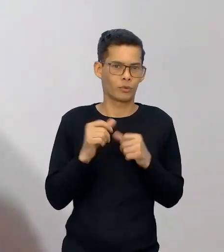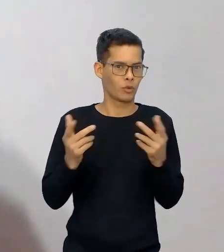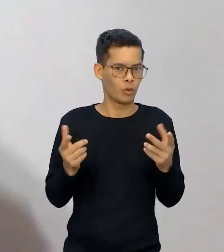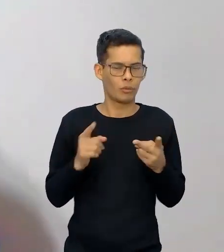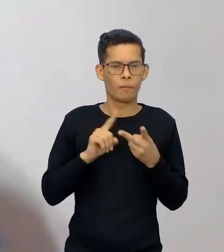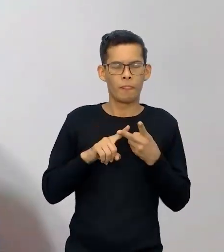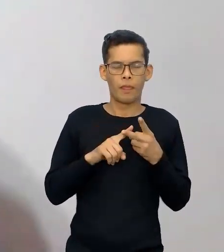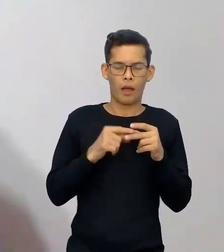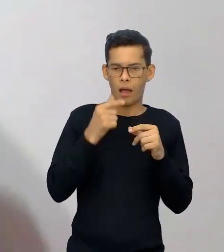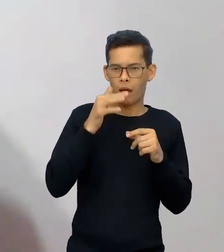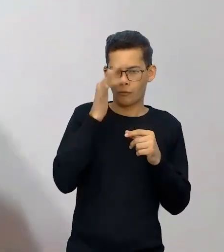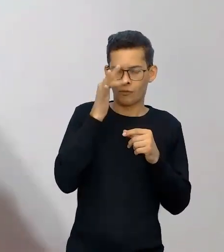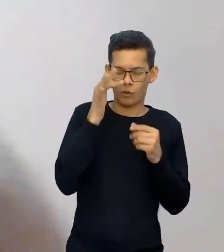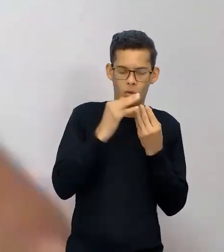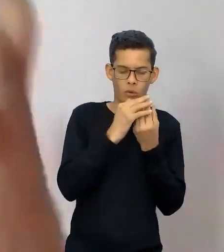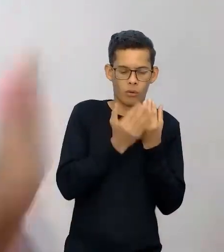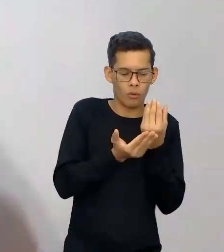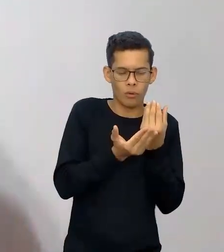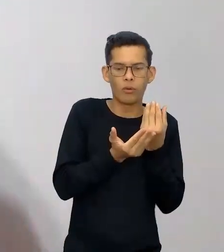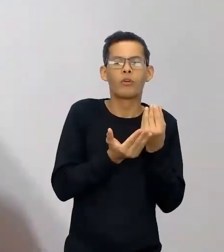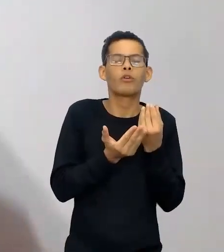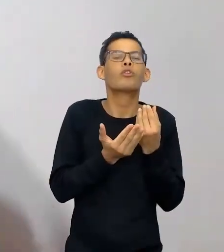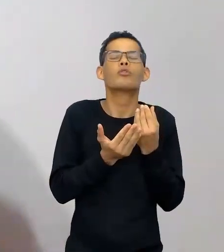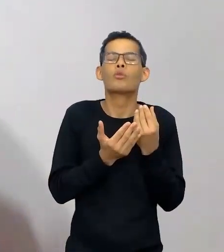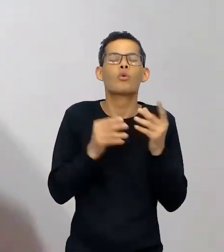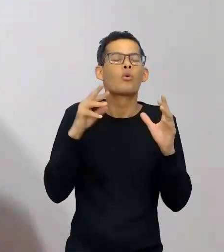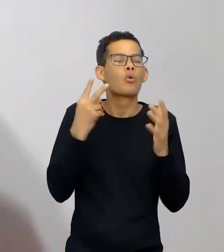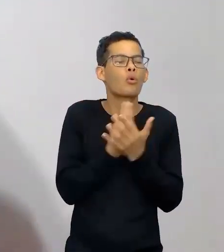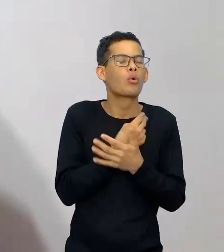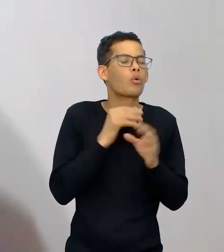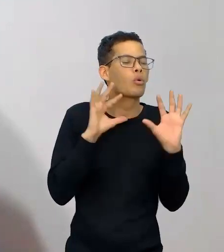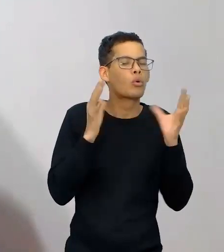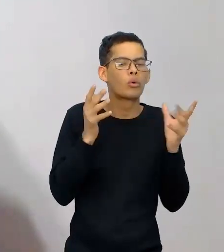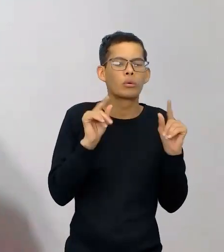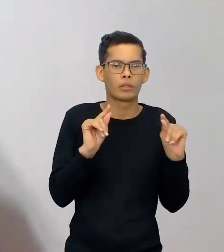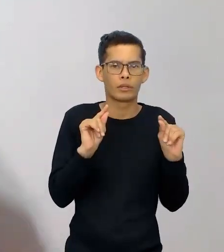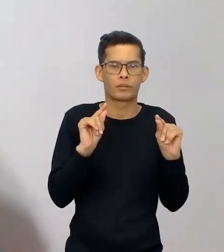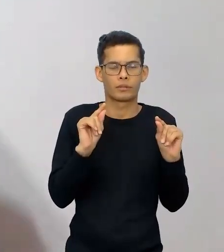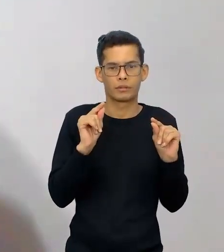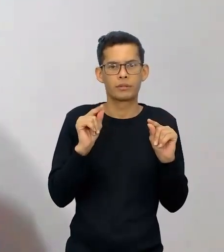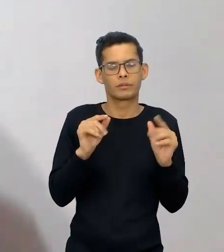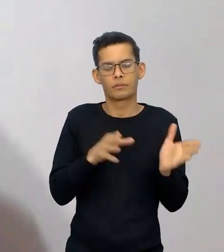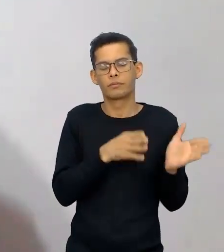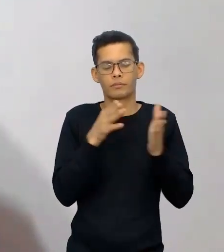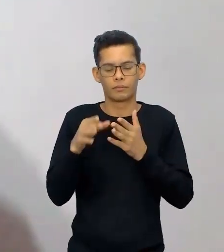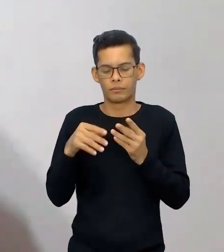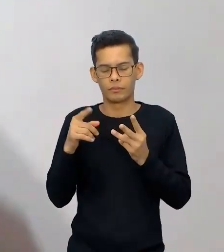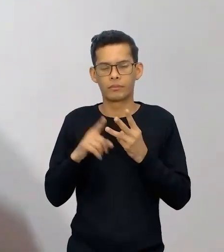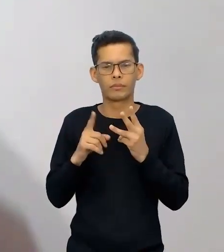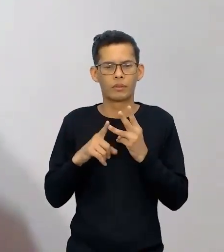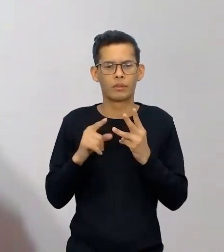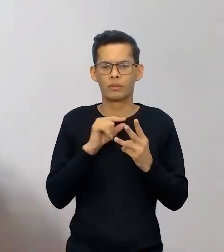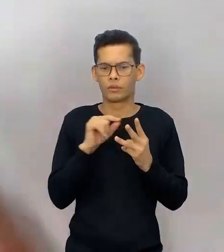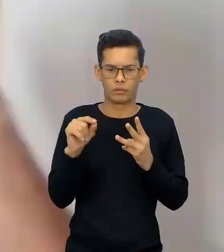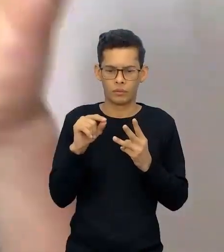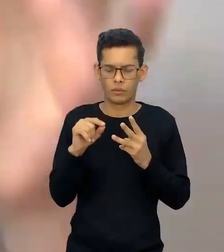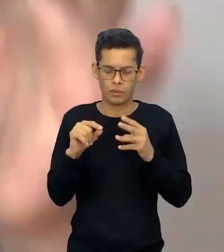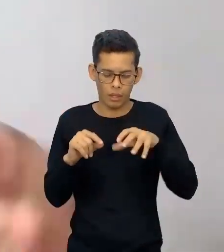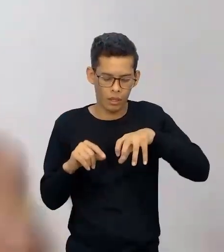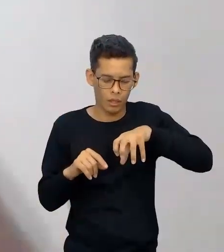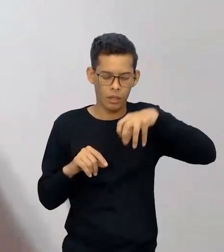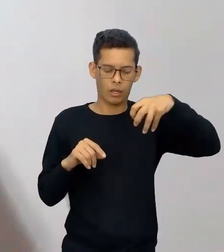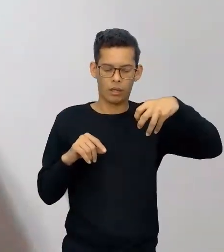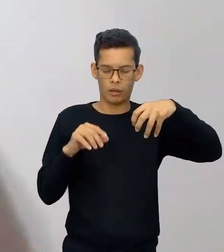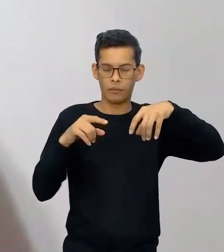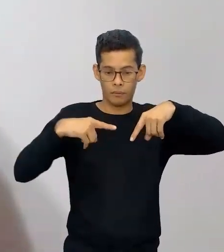com a pétala, tá? Esses são os primeiros movimentos. E depois, o que é interessante fazer? Tira os 2 fios